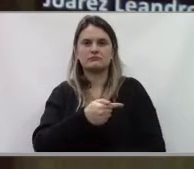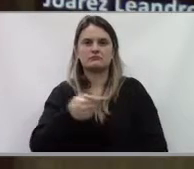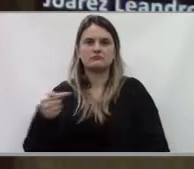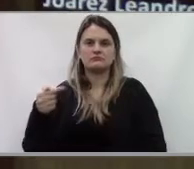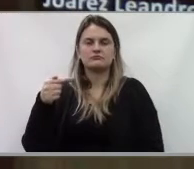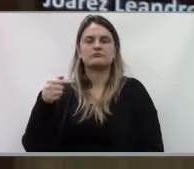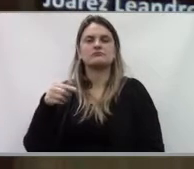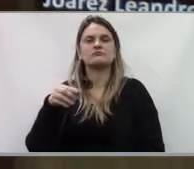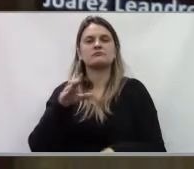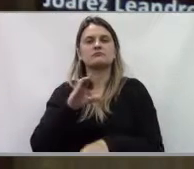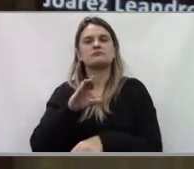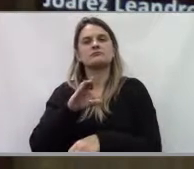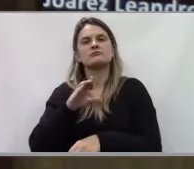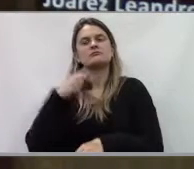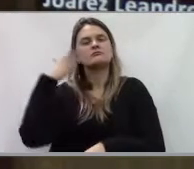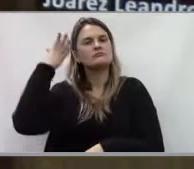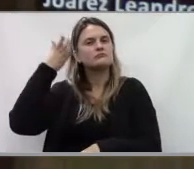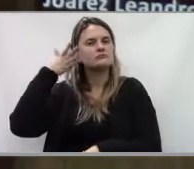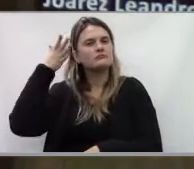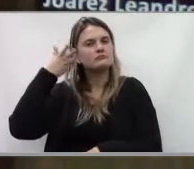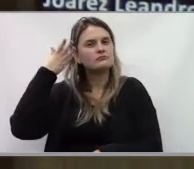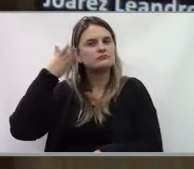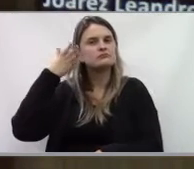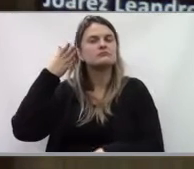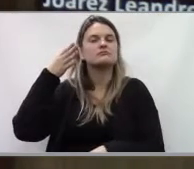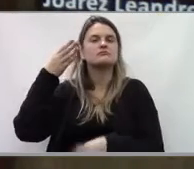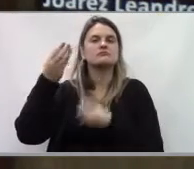a Semana de Prevenção,